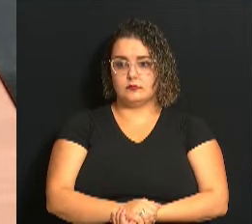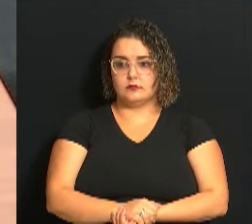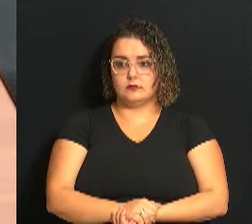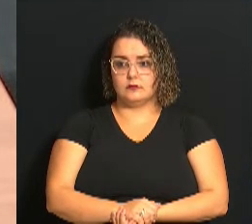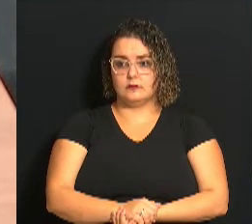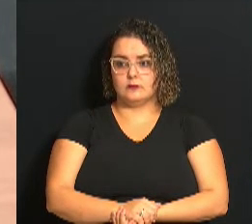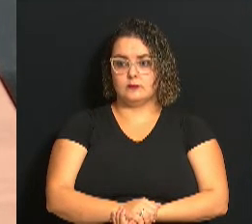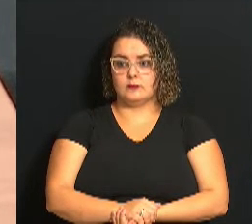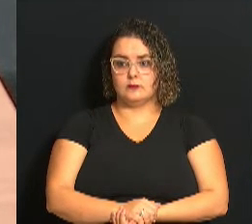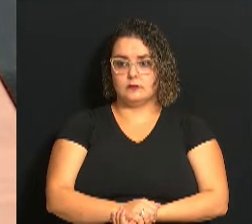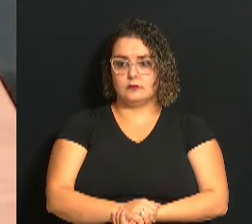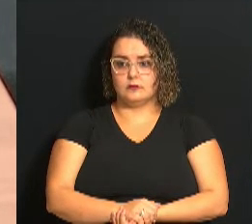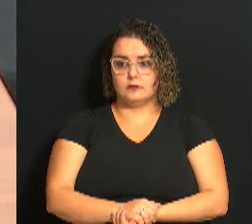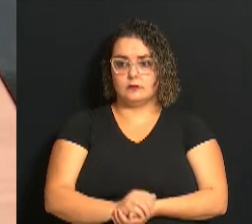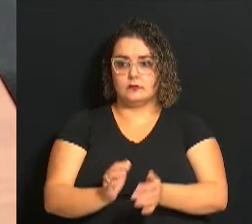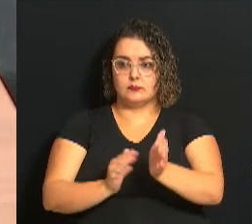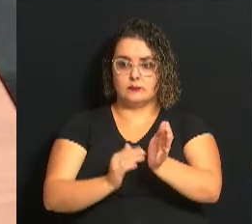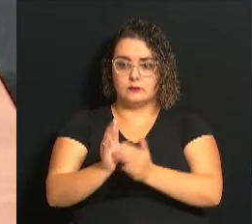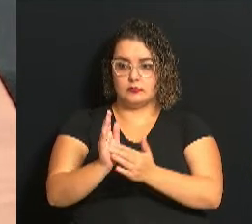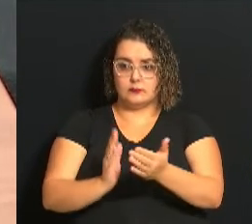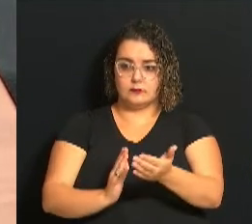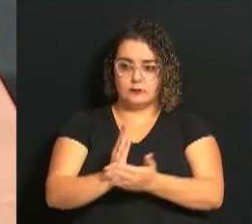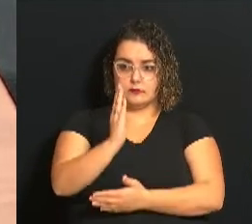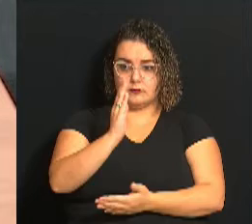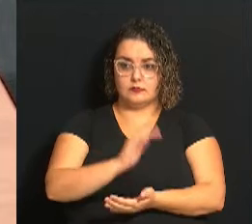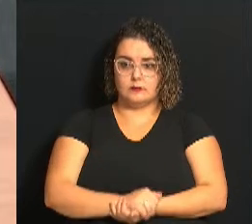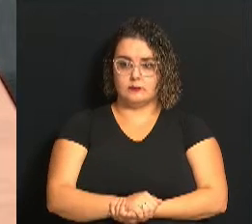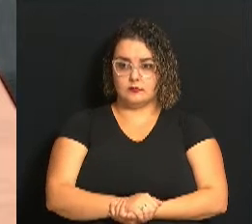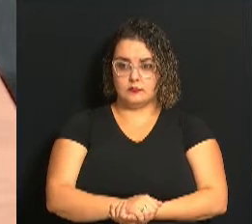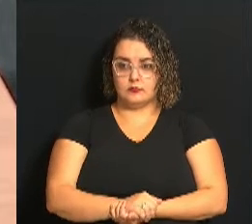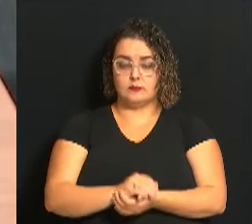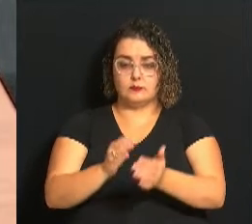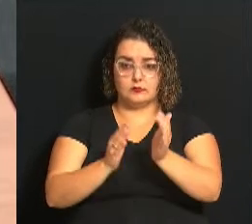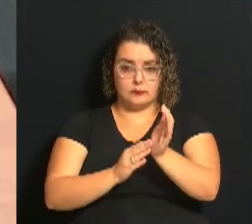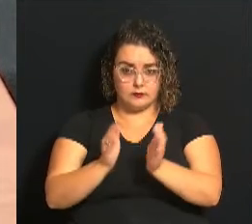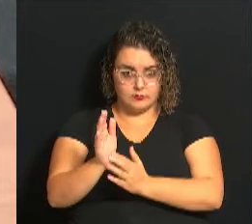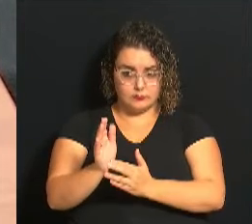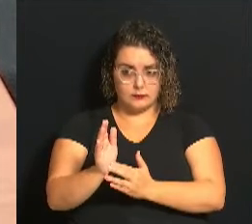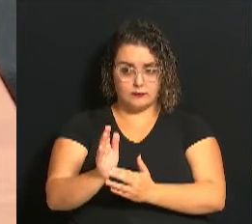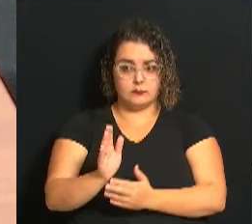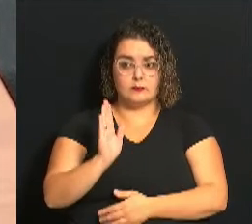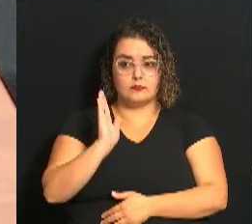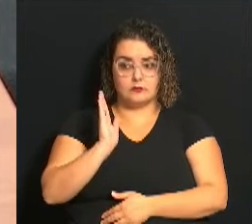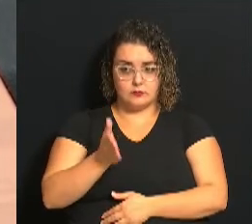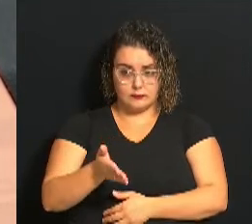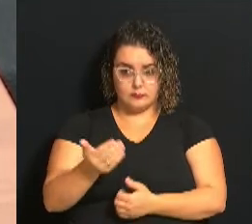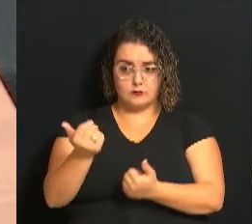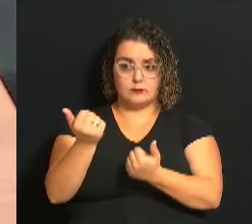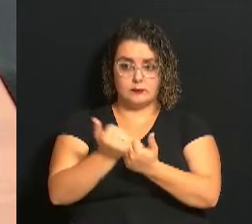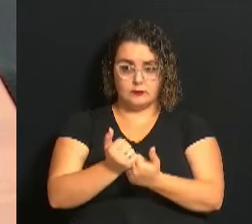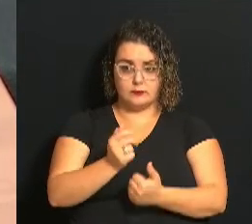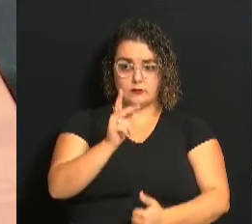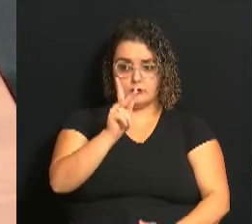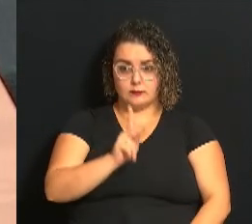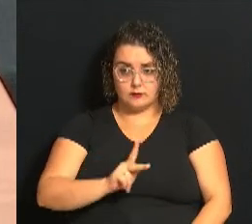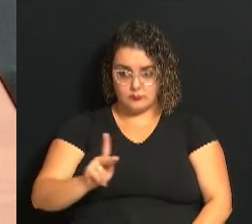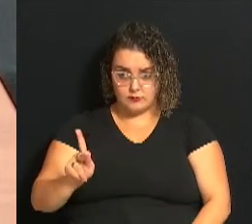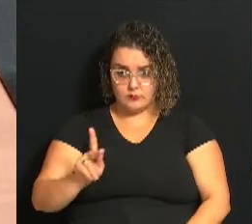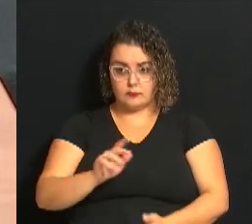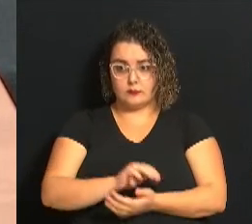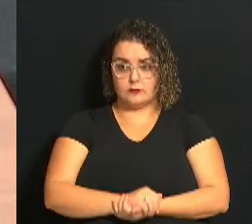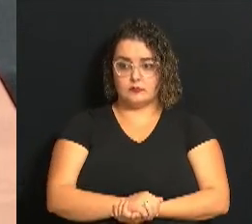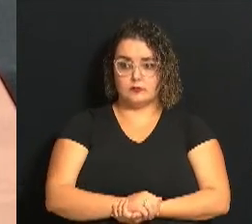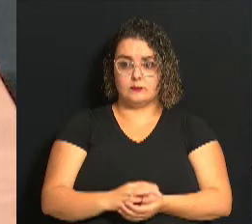Admitidos em concurso. O concurso é feito já para o cargo de vice-diretor, toda a